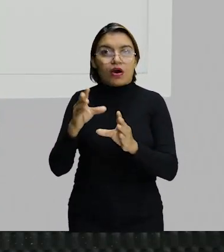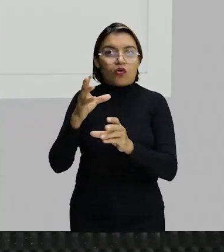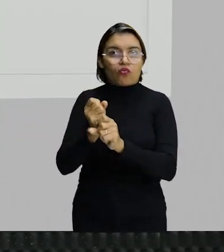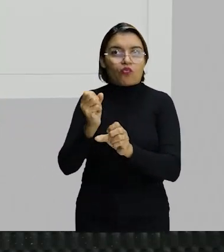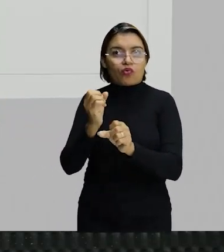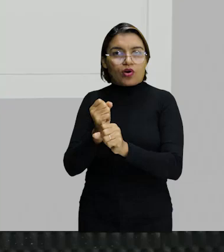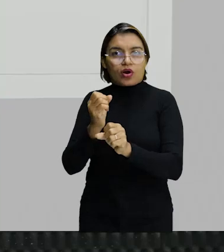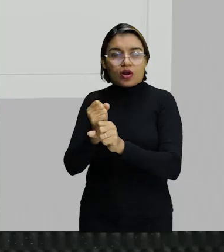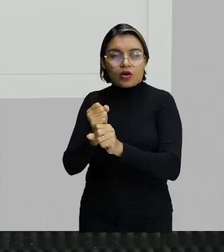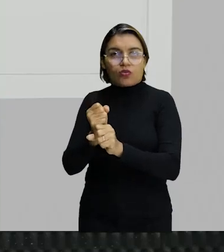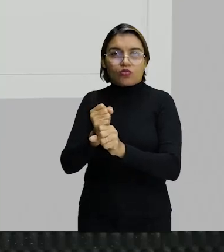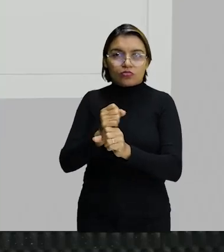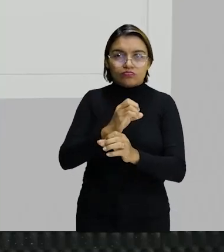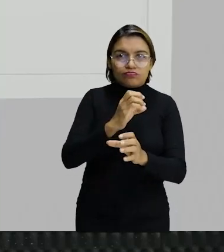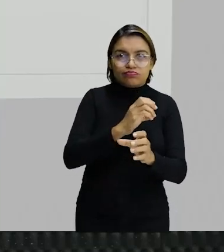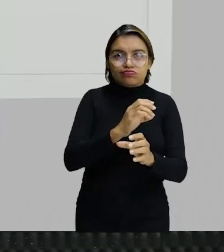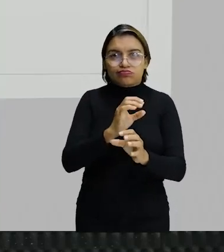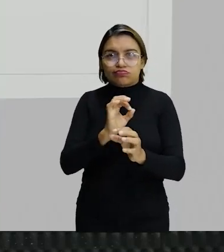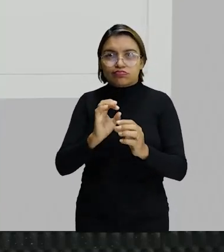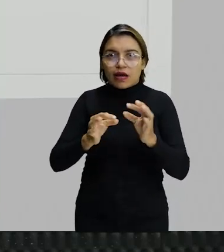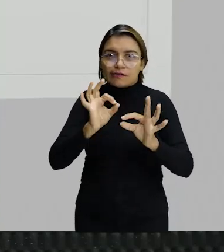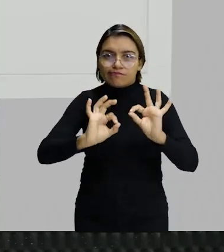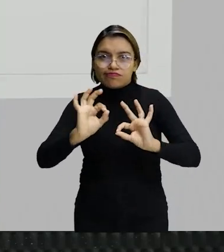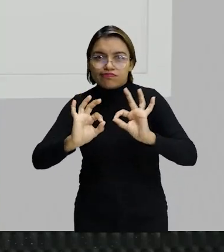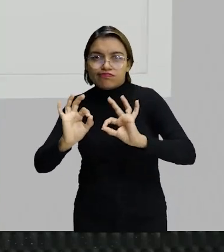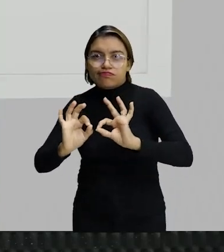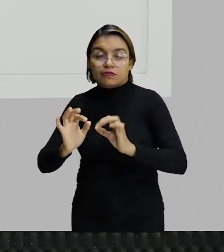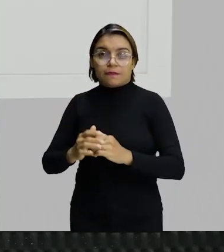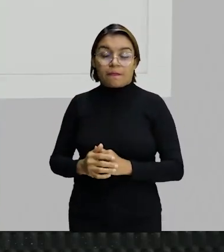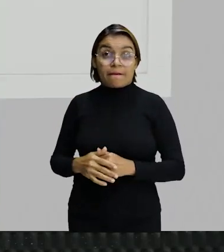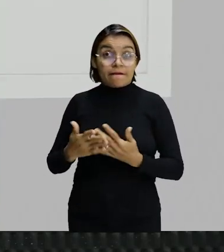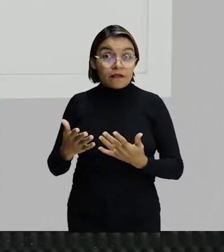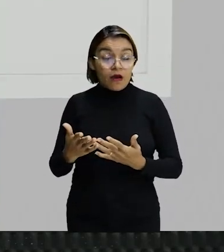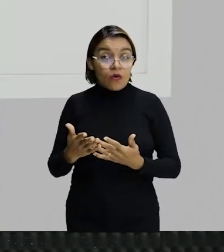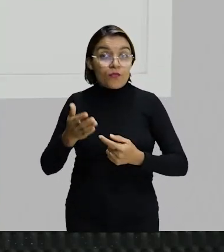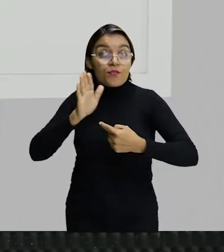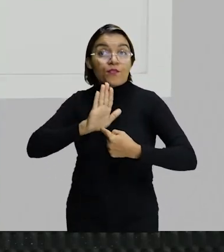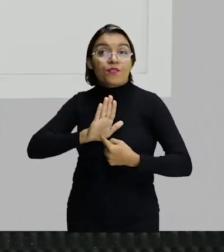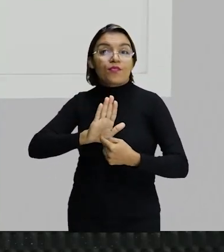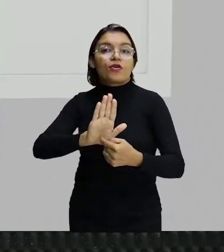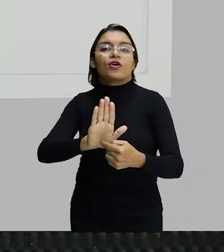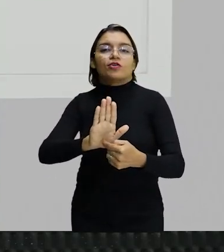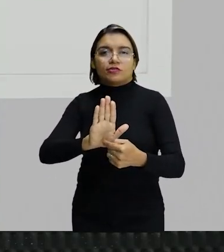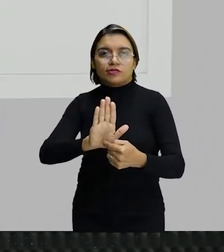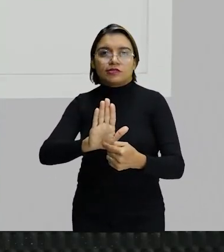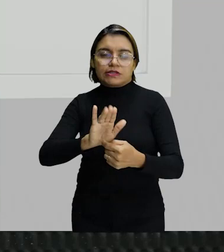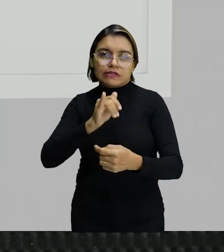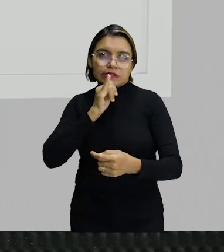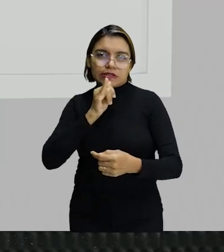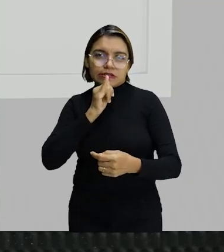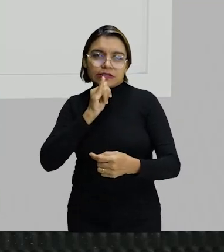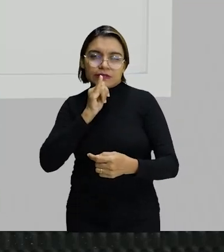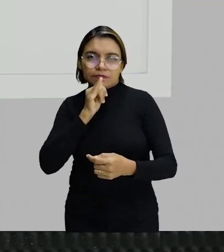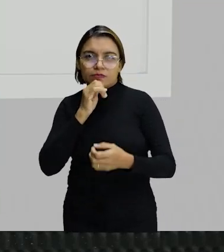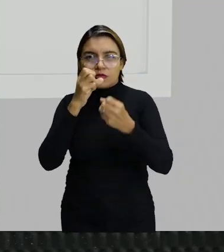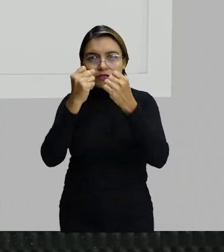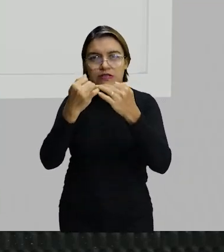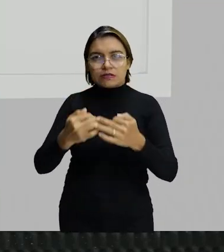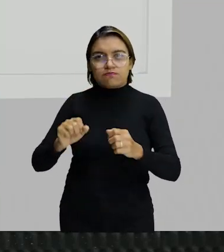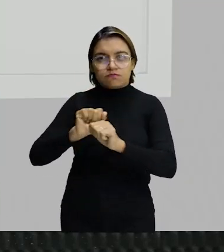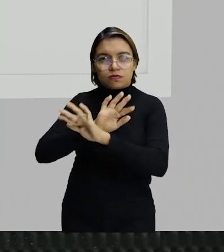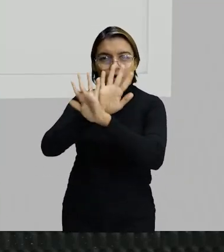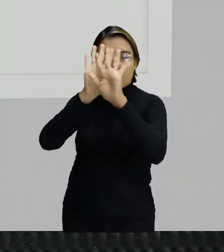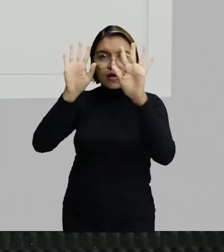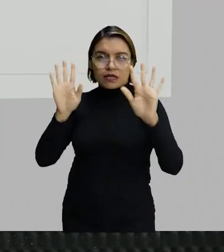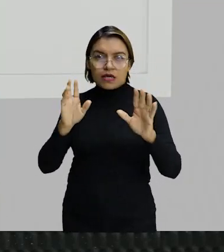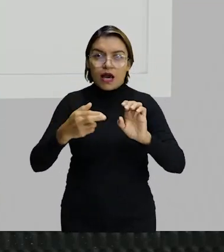será executado, ok? Então, para demonstrações, para minimizar elementos que estão